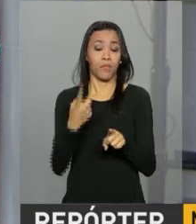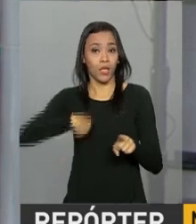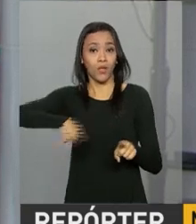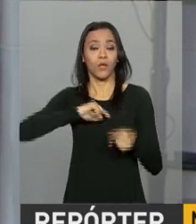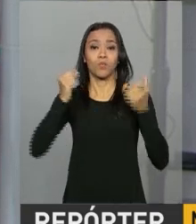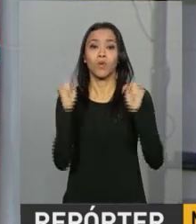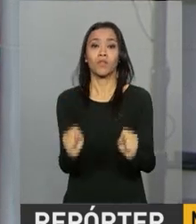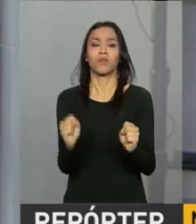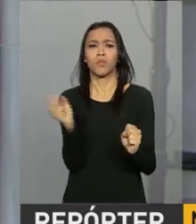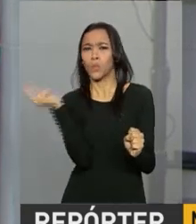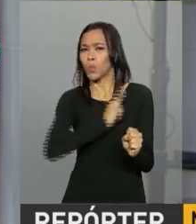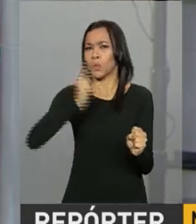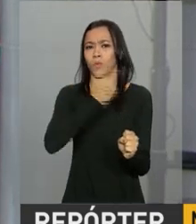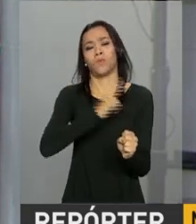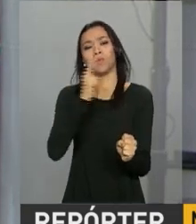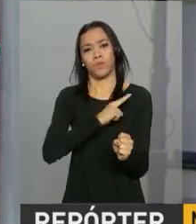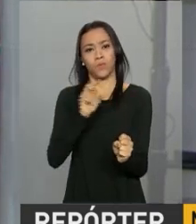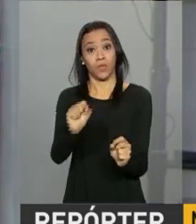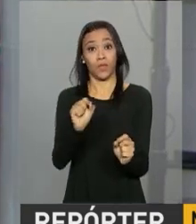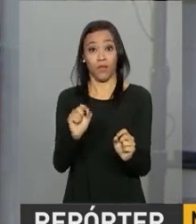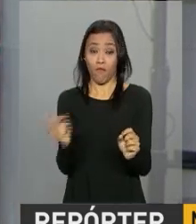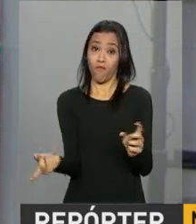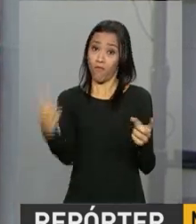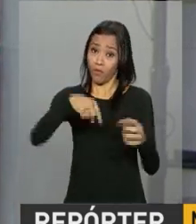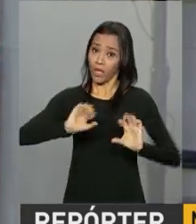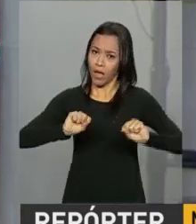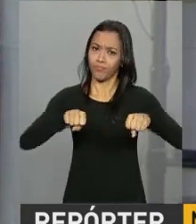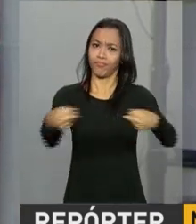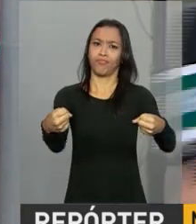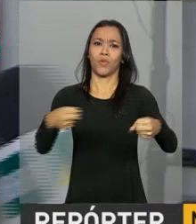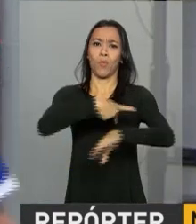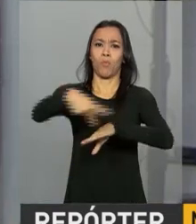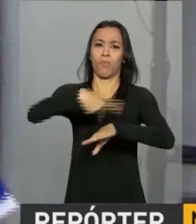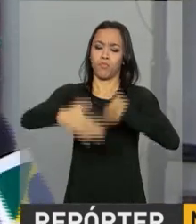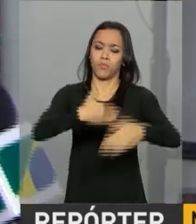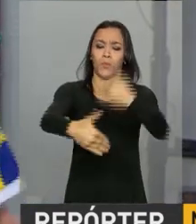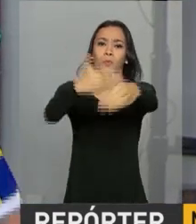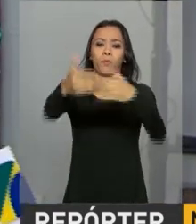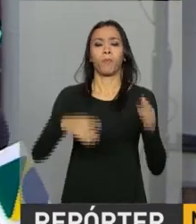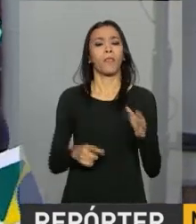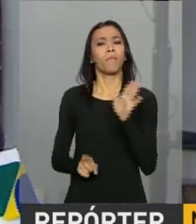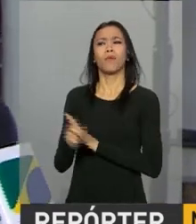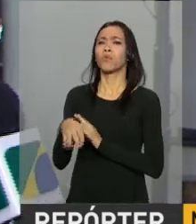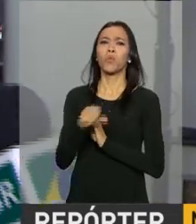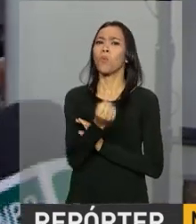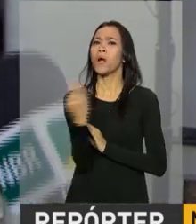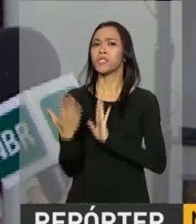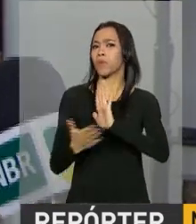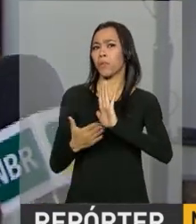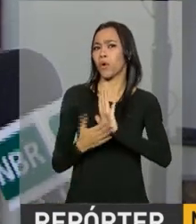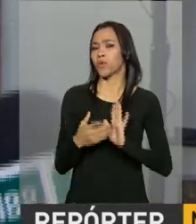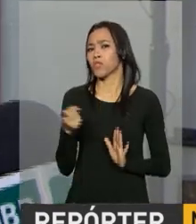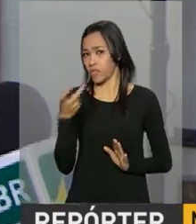possamos o mais rapidamente possível voltar normalidade no nosso país né que propostas o senhor pode colocar alguns pontos aí entre